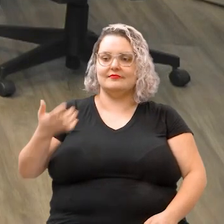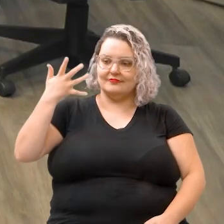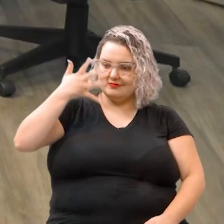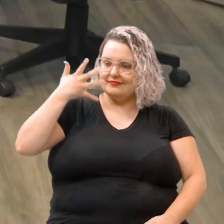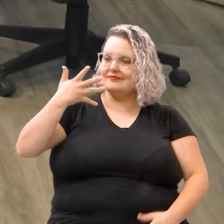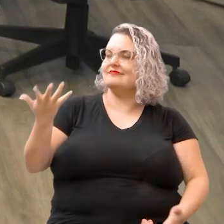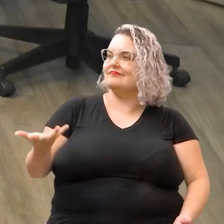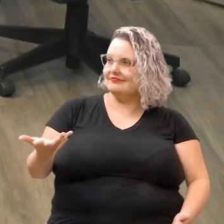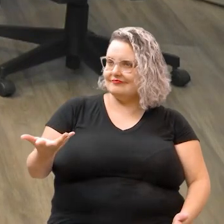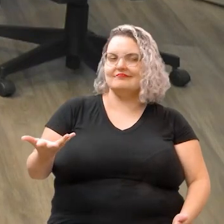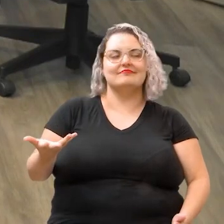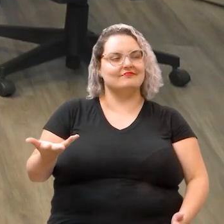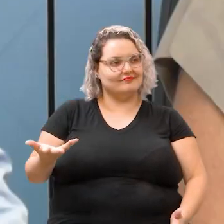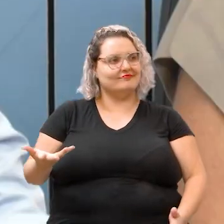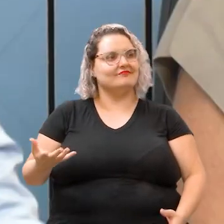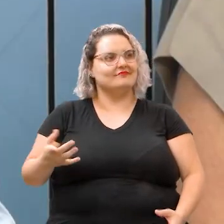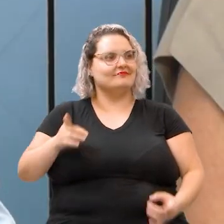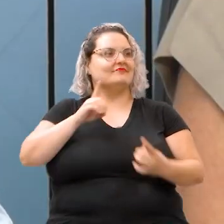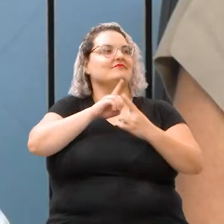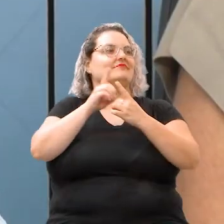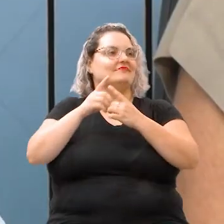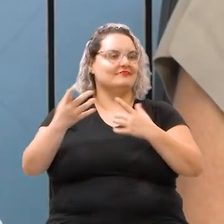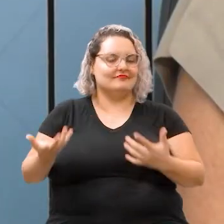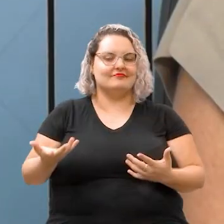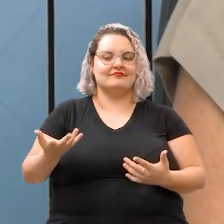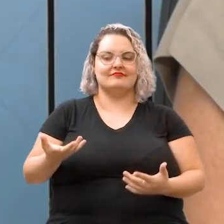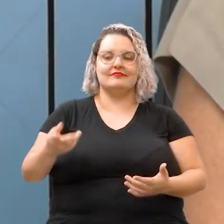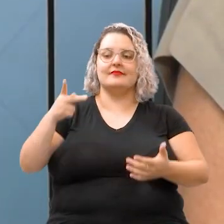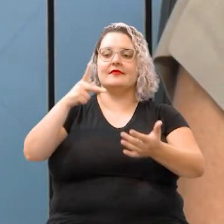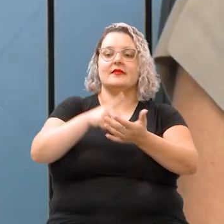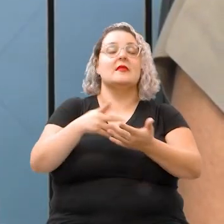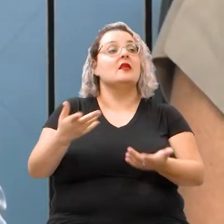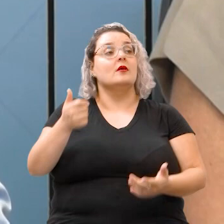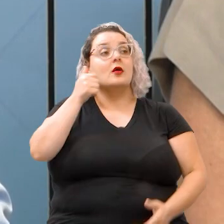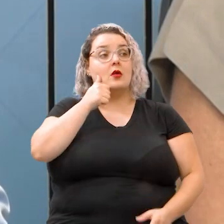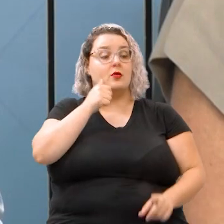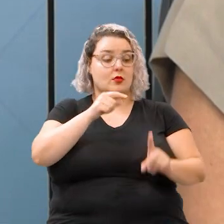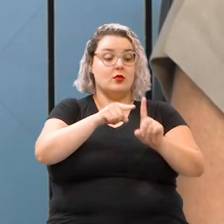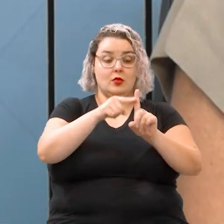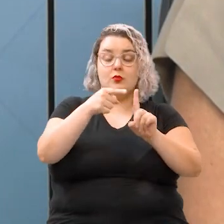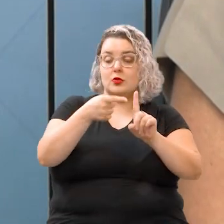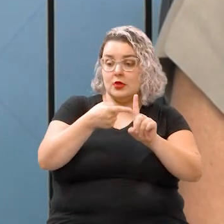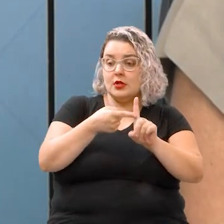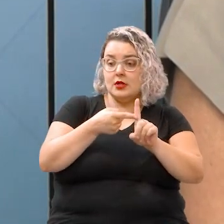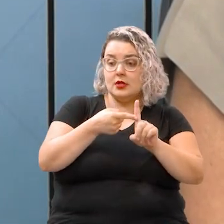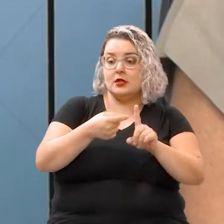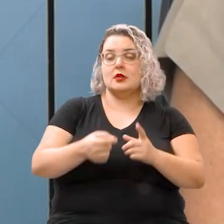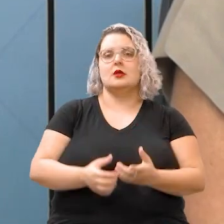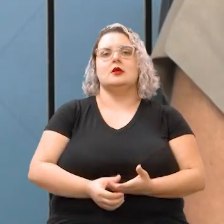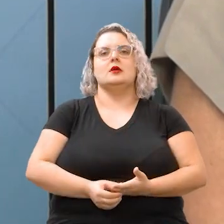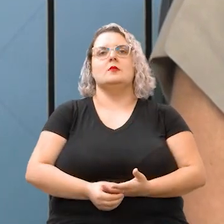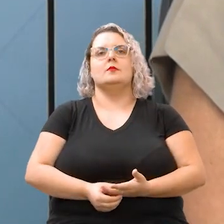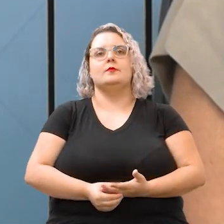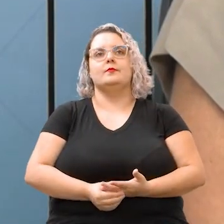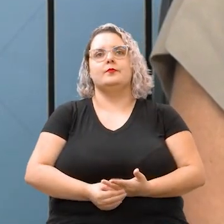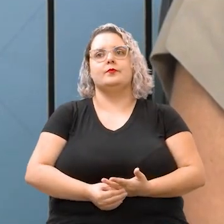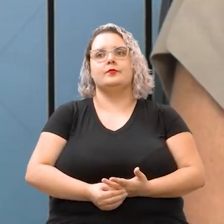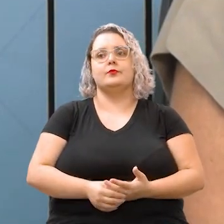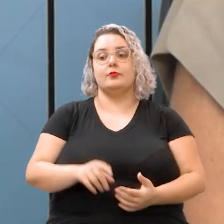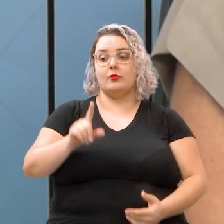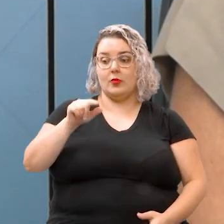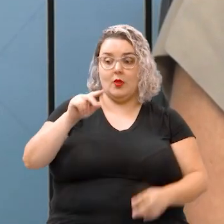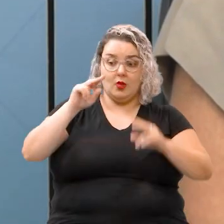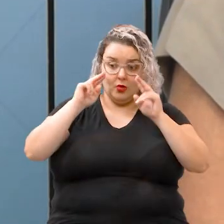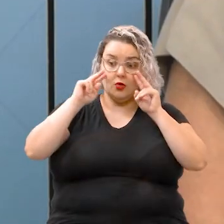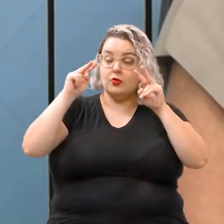abrilhantou, nos contemplou. Na verdade, a mulher grávida ou a gestante, ela tem que ser